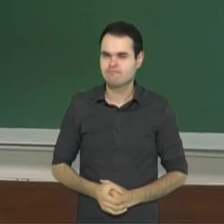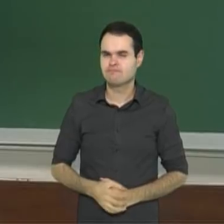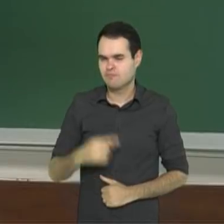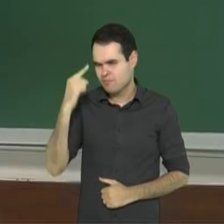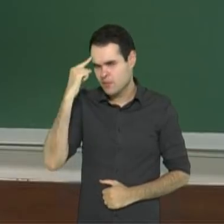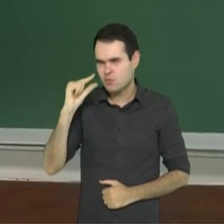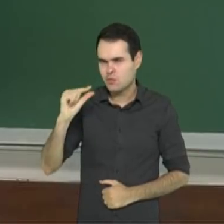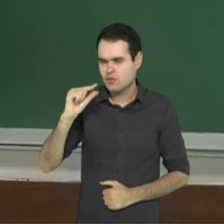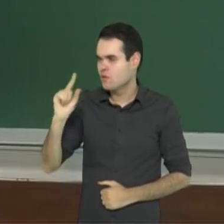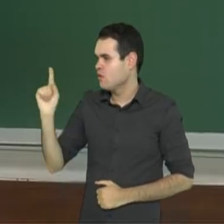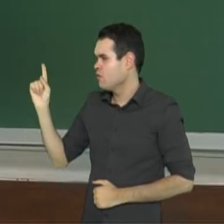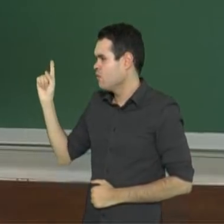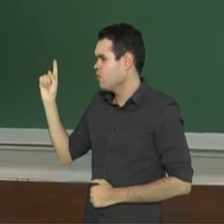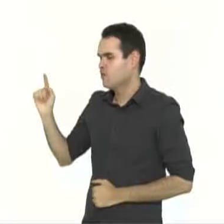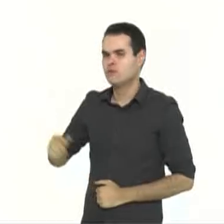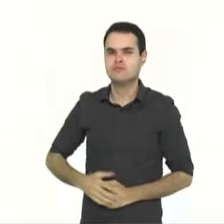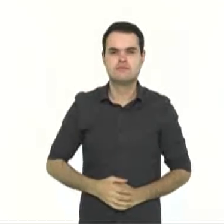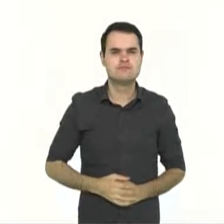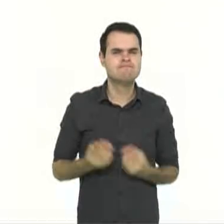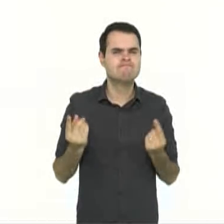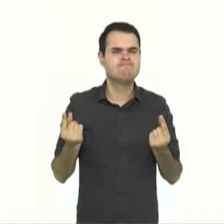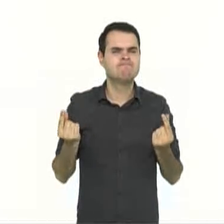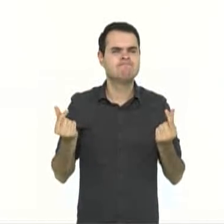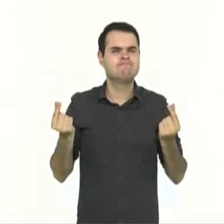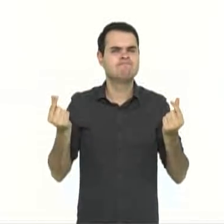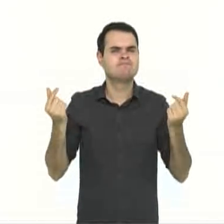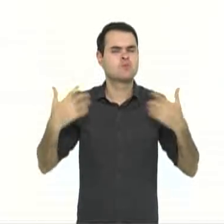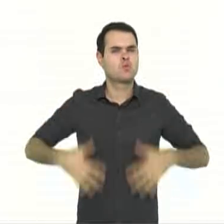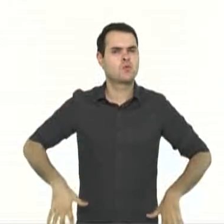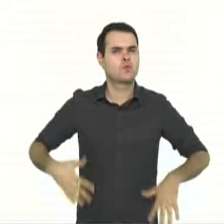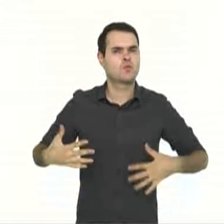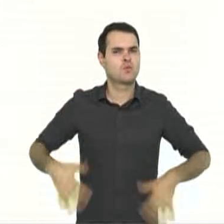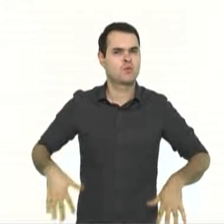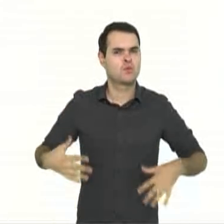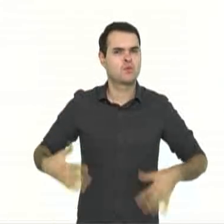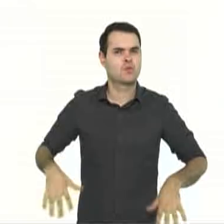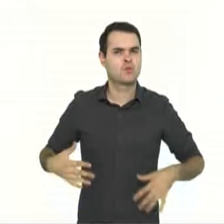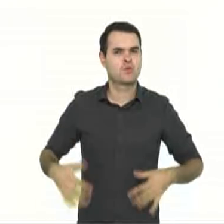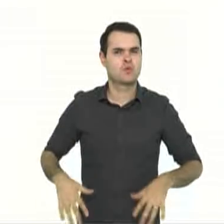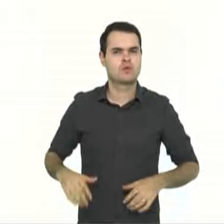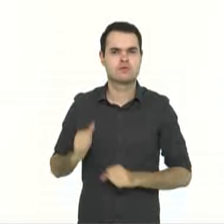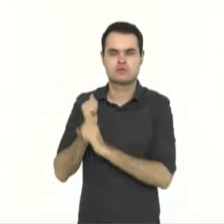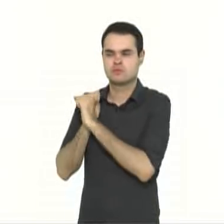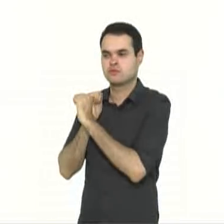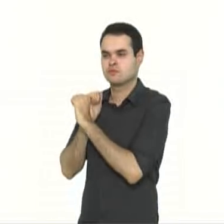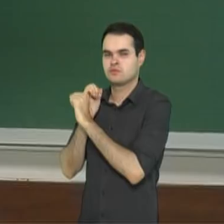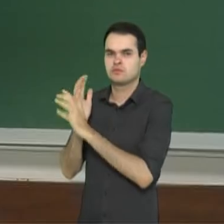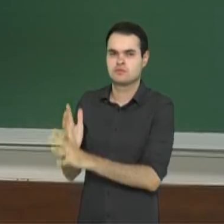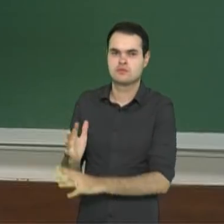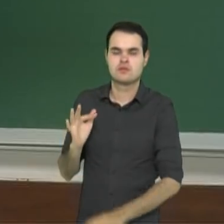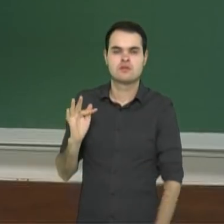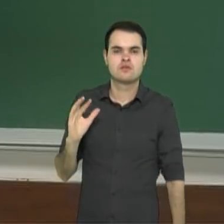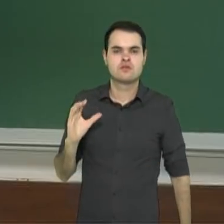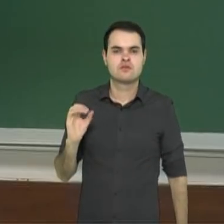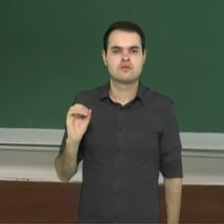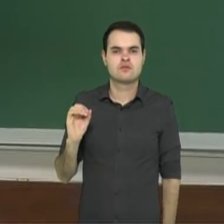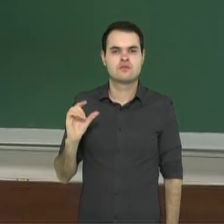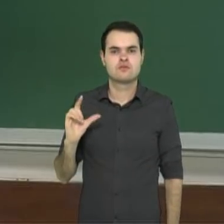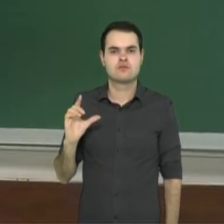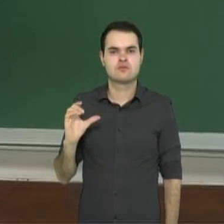Pensem um pouquinho. Olha a riqueza, gente. Olha que coisa linda. Como o folclore brasileiro é lindo, não